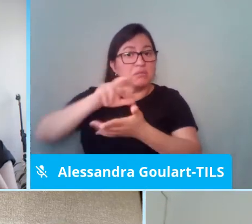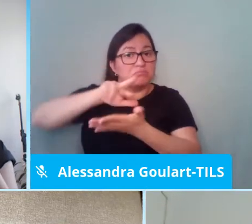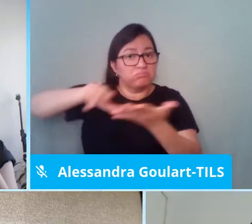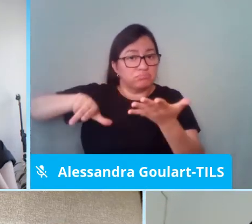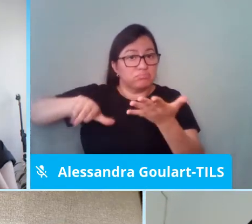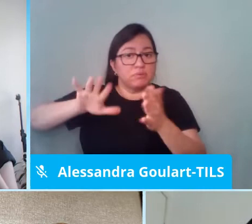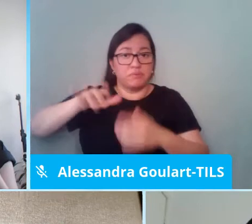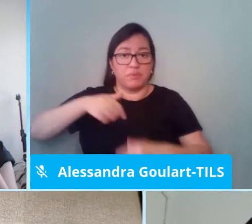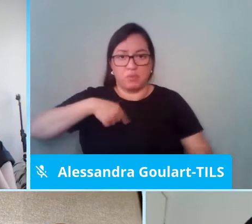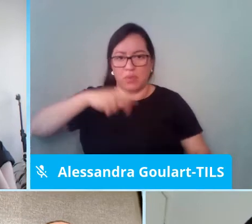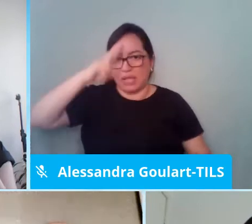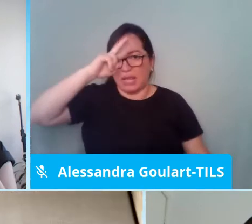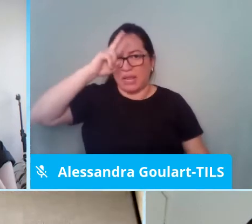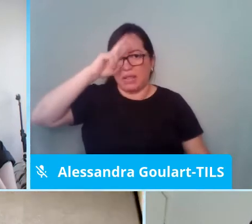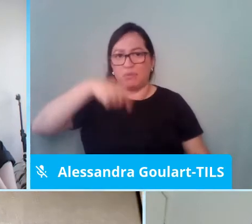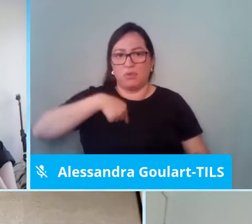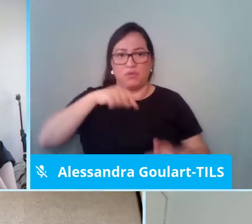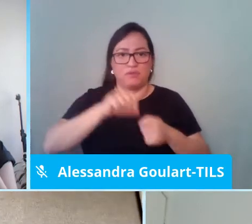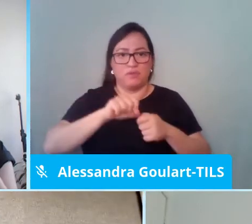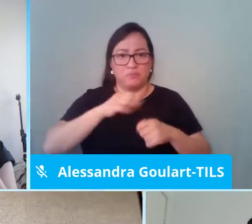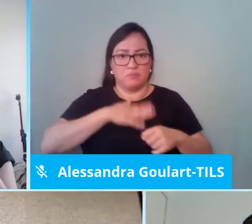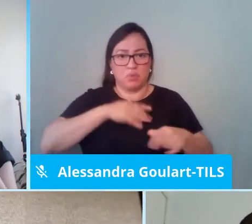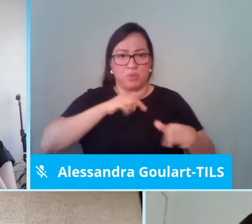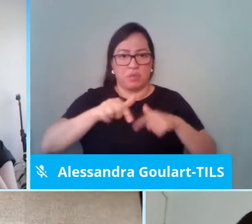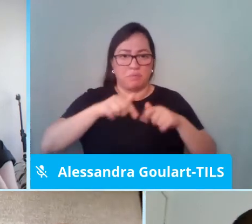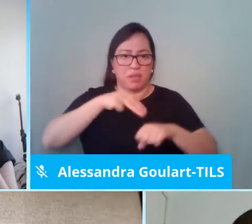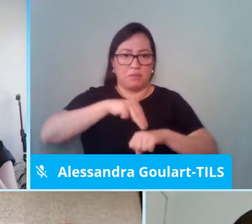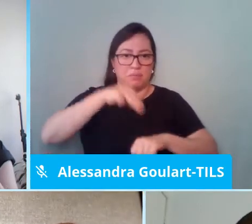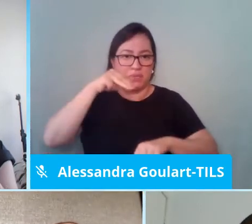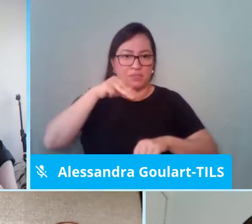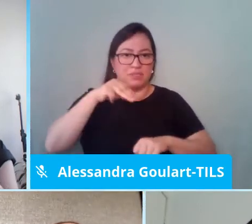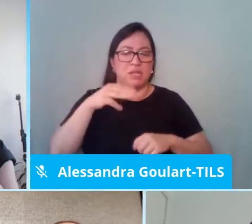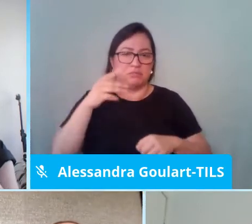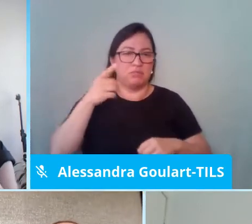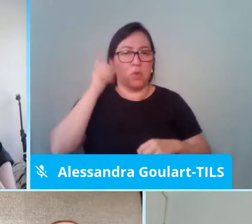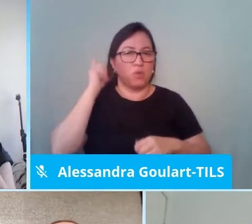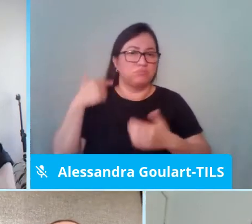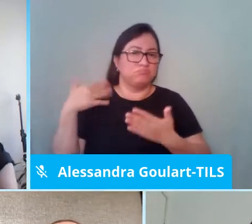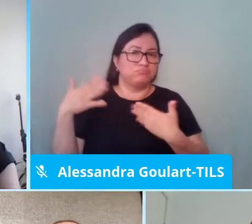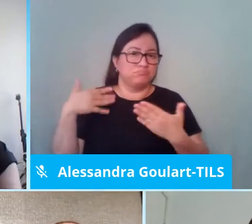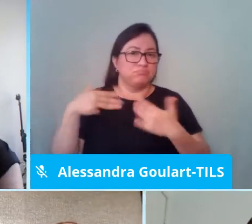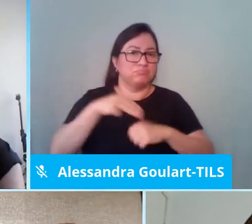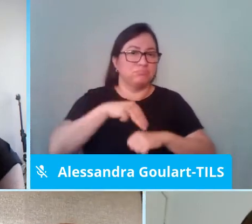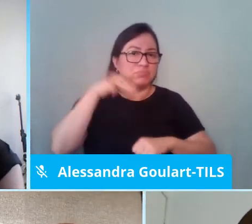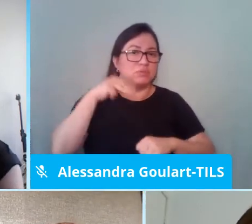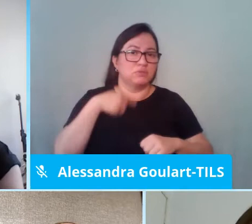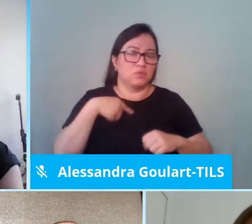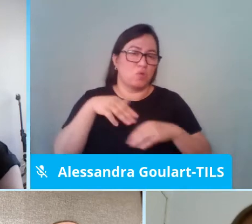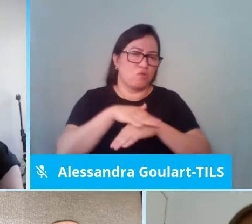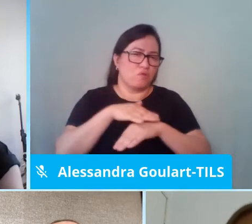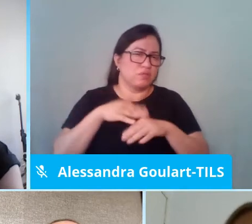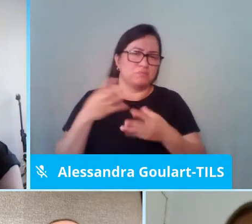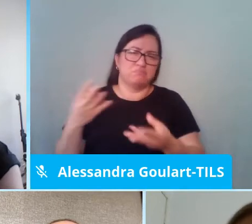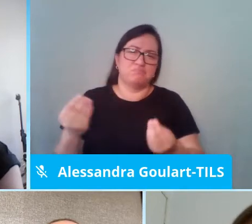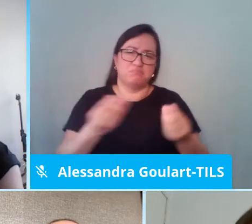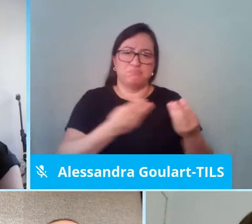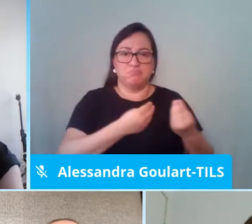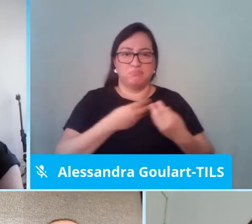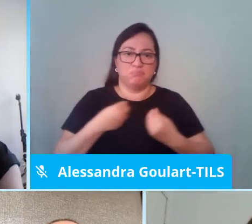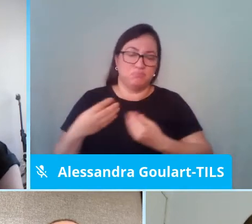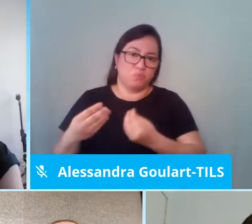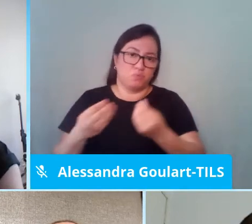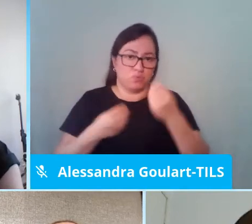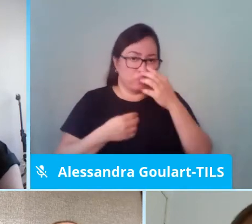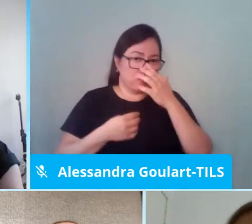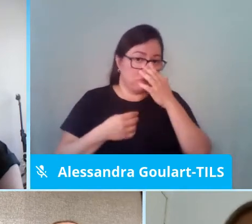quando eu fiz o meu trabalho do mestrado, até comentei com o pessoal ontem, que eu conversei com muita gente assim que estava lá na